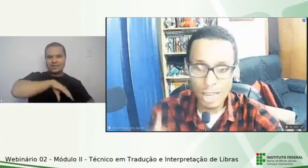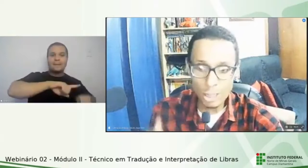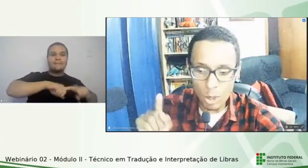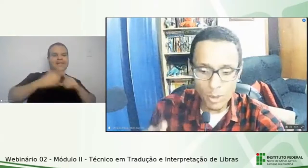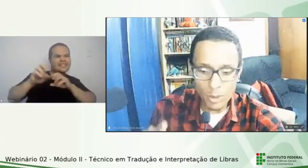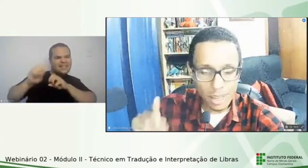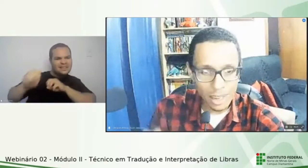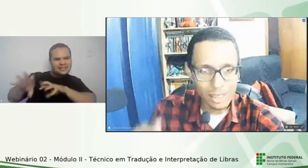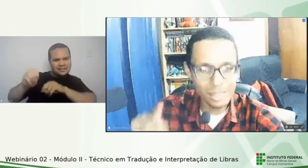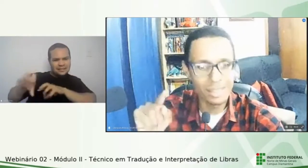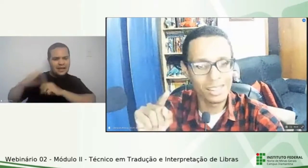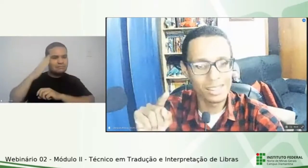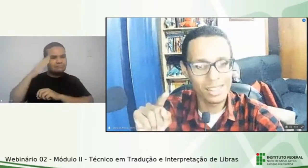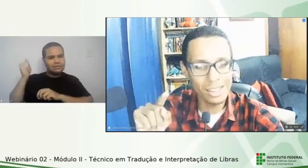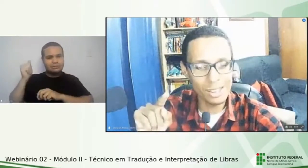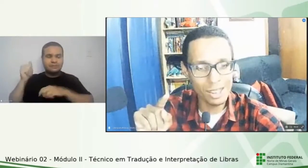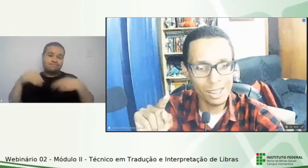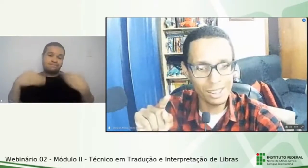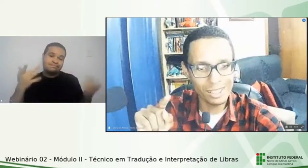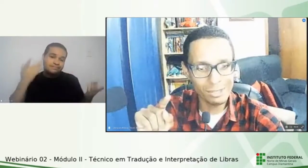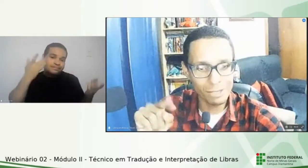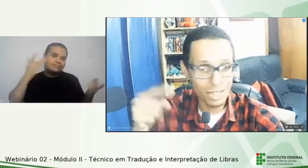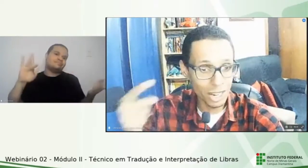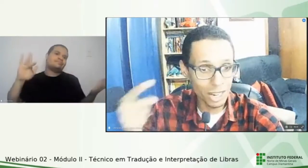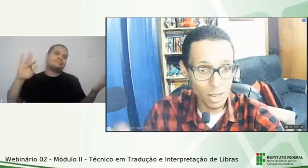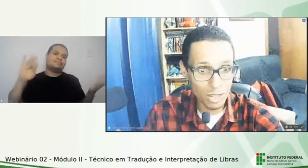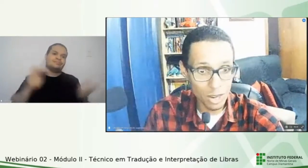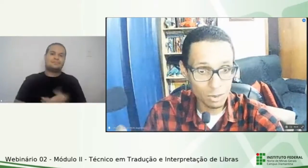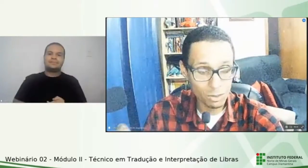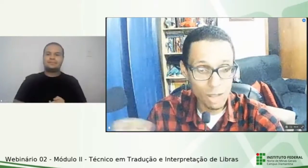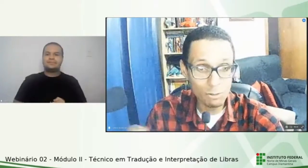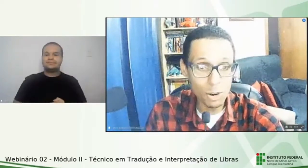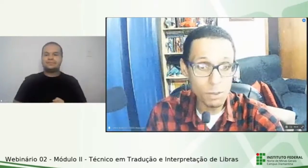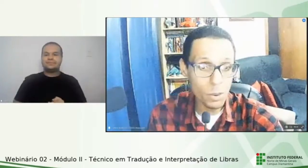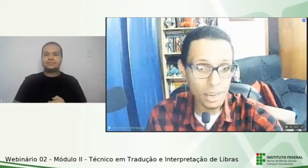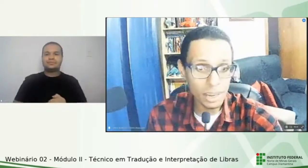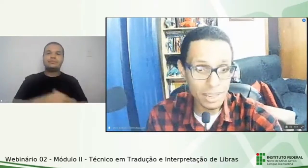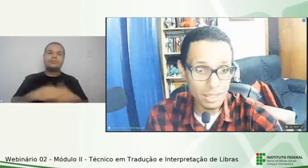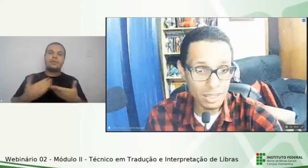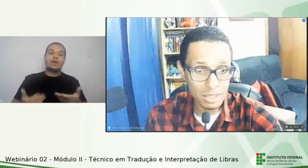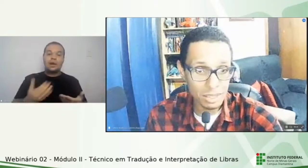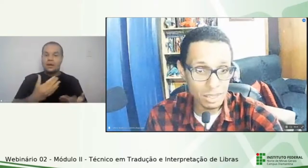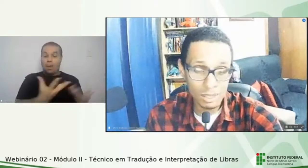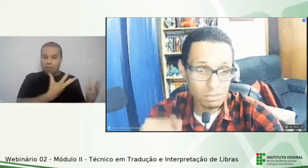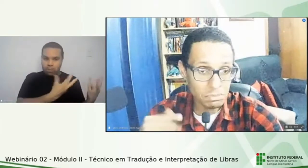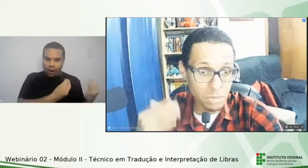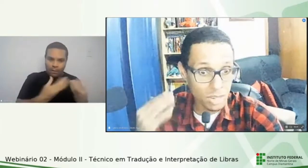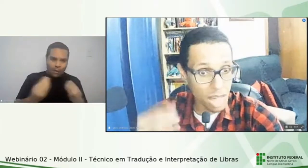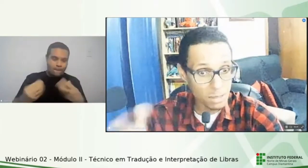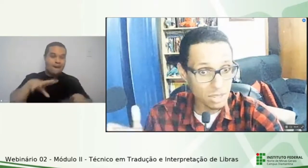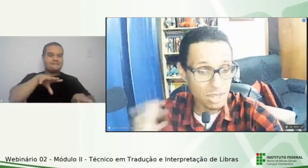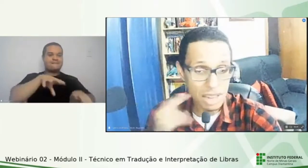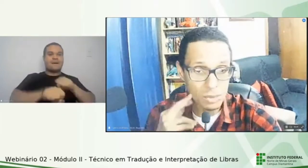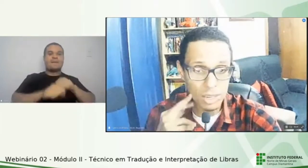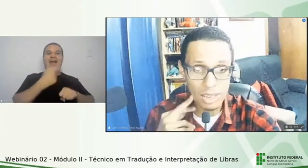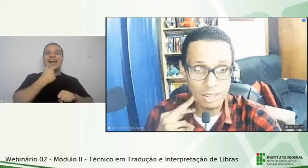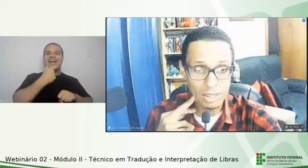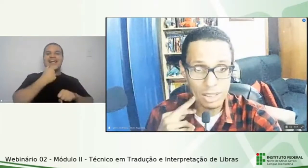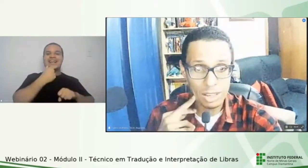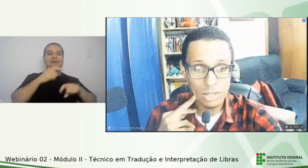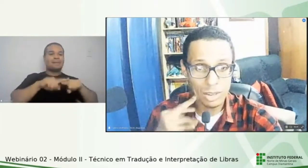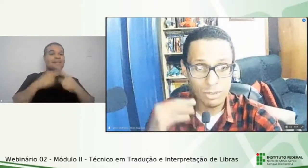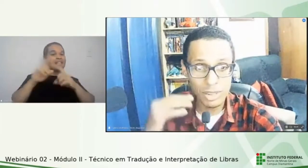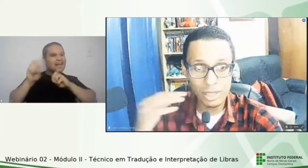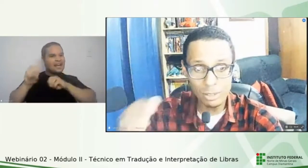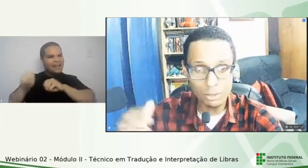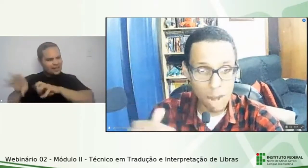Nem todo aquele que fez a graduação, formou inglês, sabe ensinar a língua inglesa.